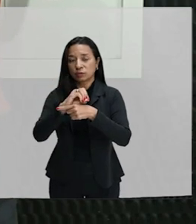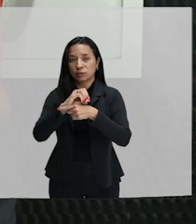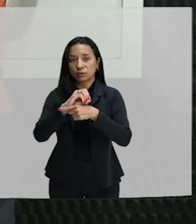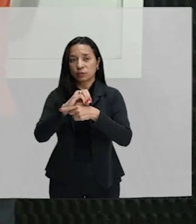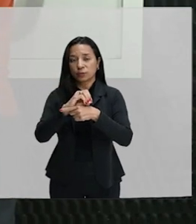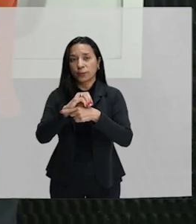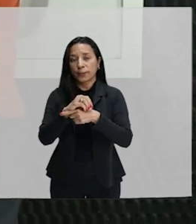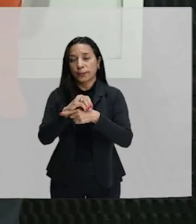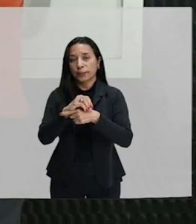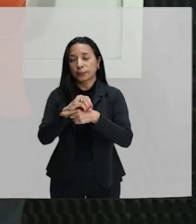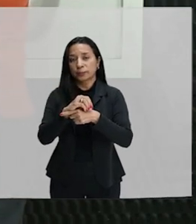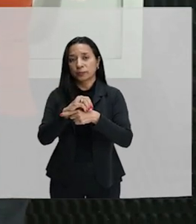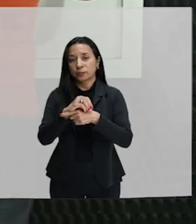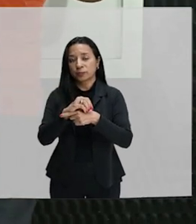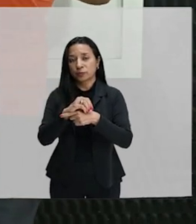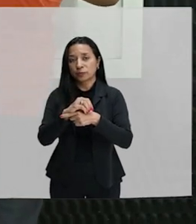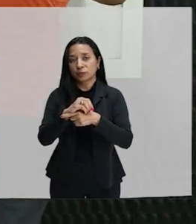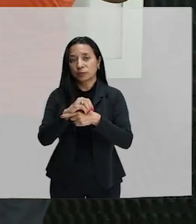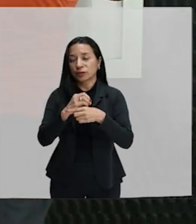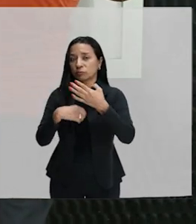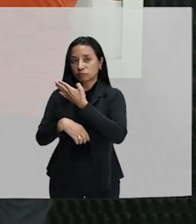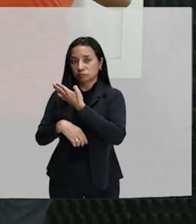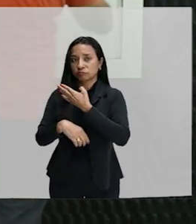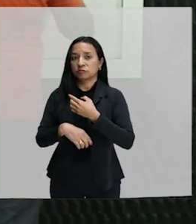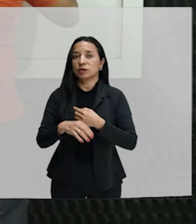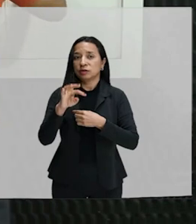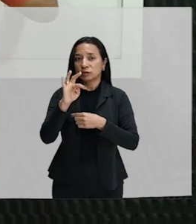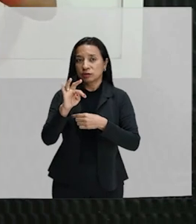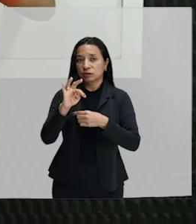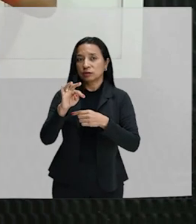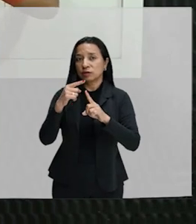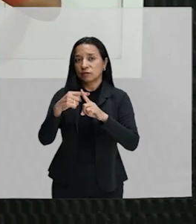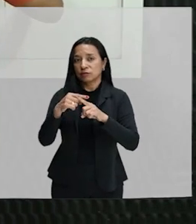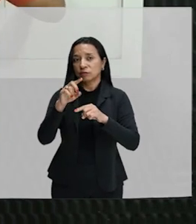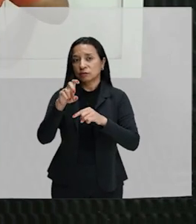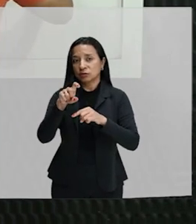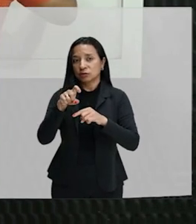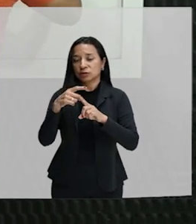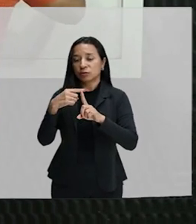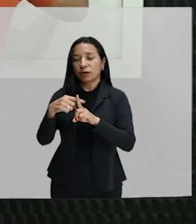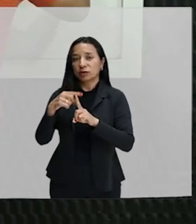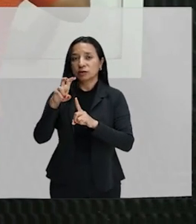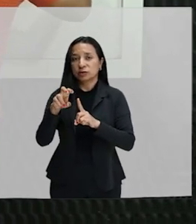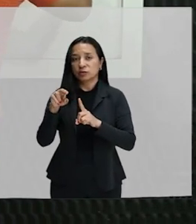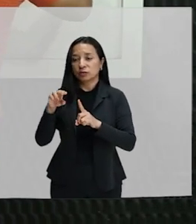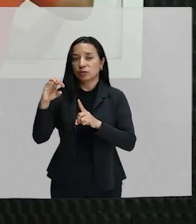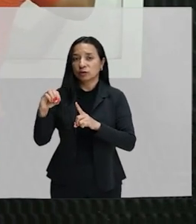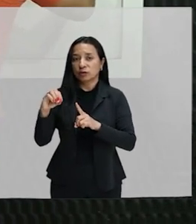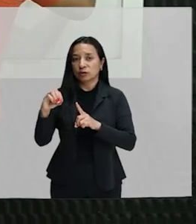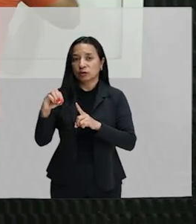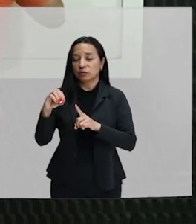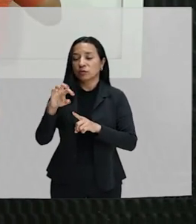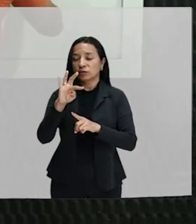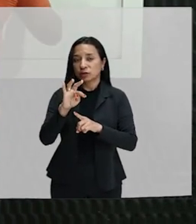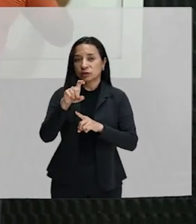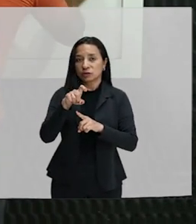x + 5 é ig a 5 x 0 que dá 0 temperatura em x vai ser igual a Men